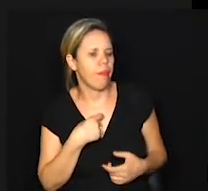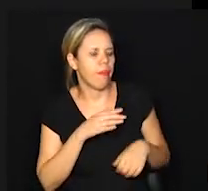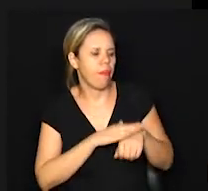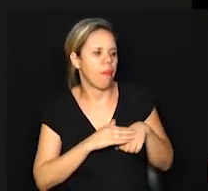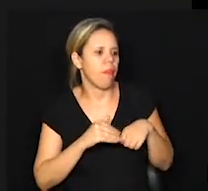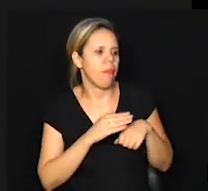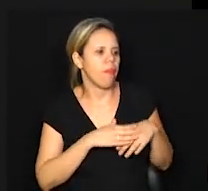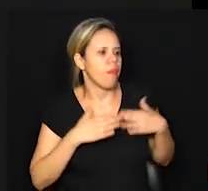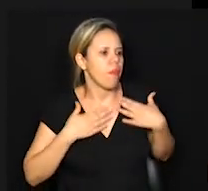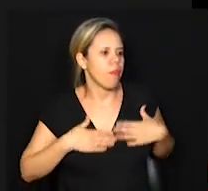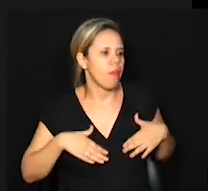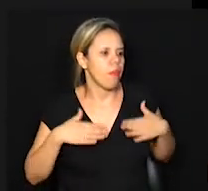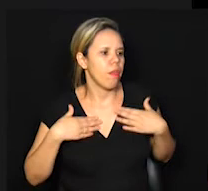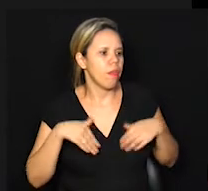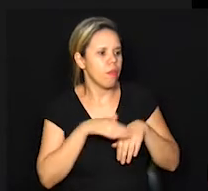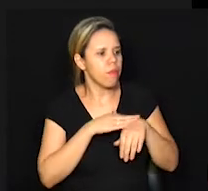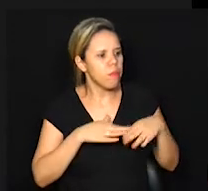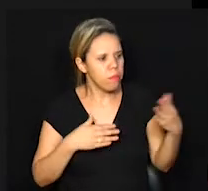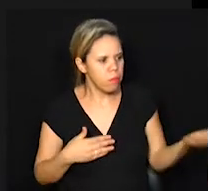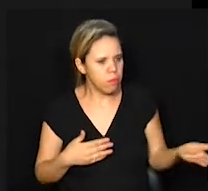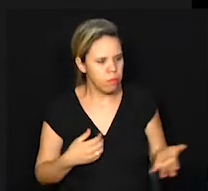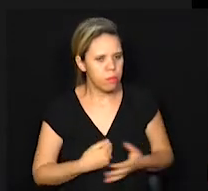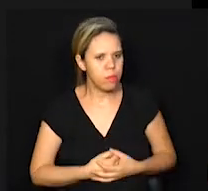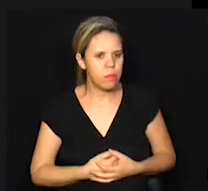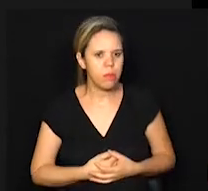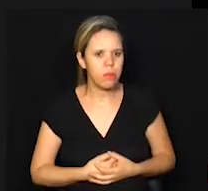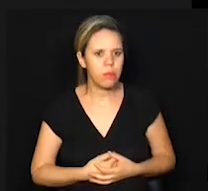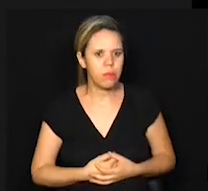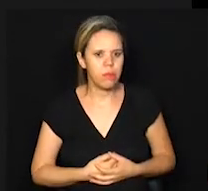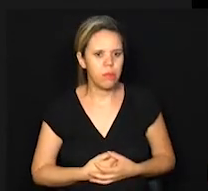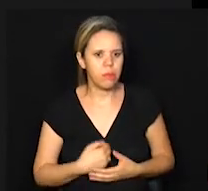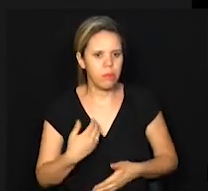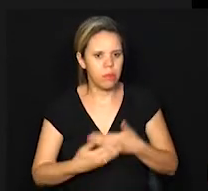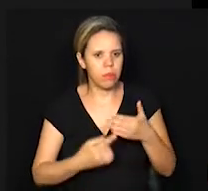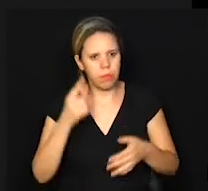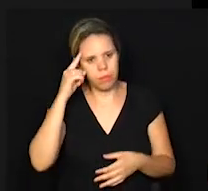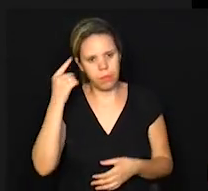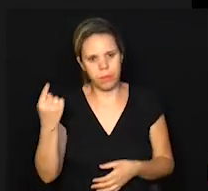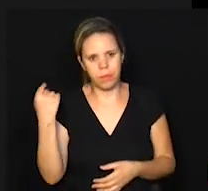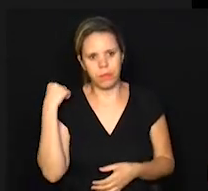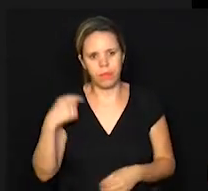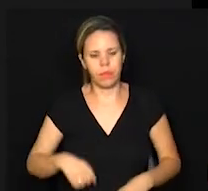acalentaram, a gente conversou sobre isso. E desde aquele dia,